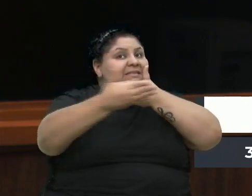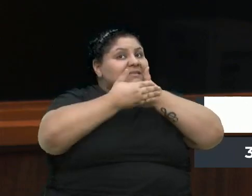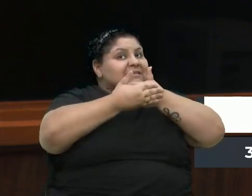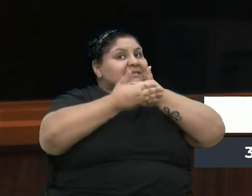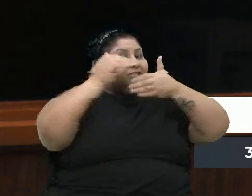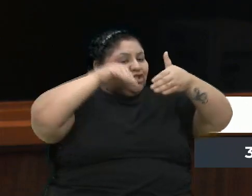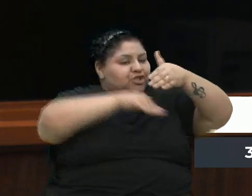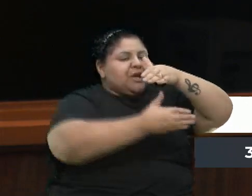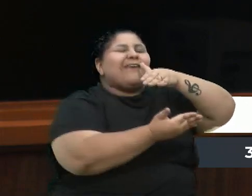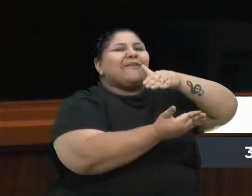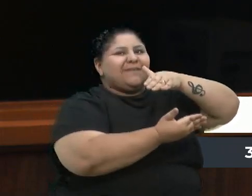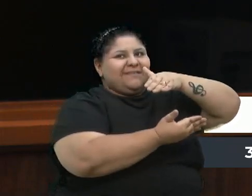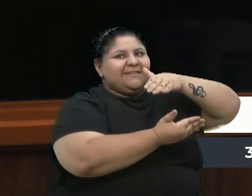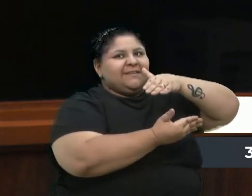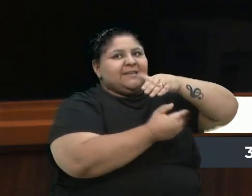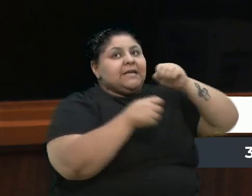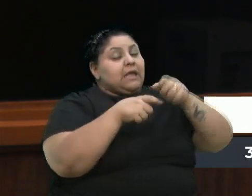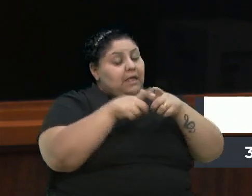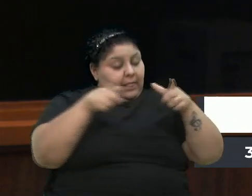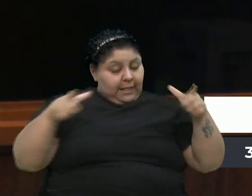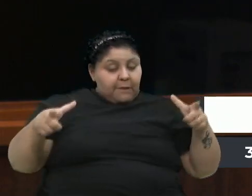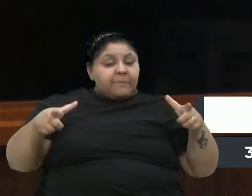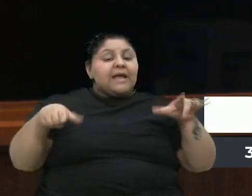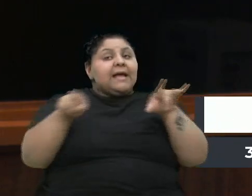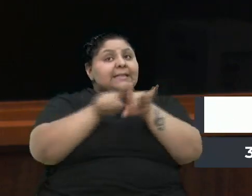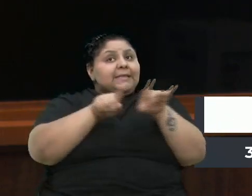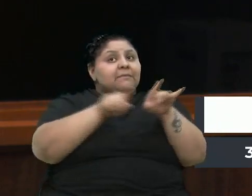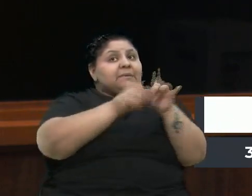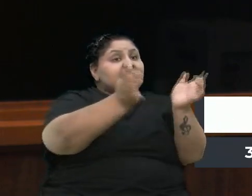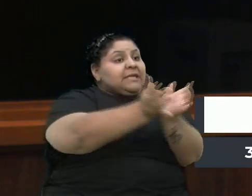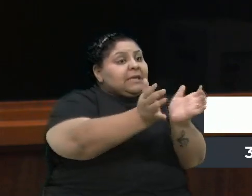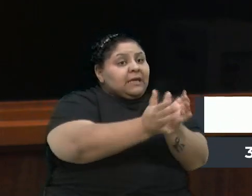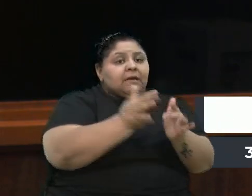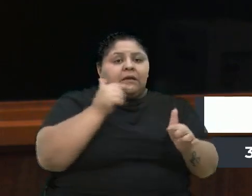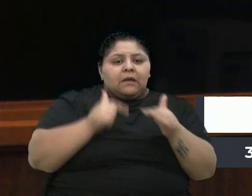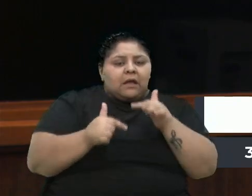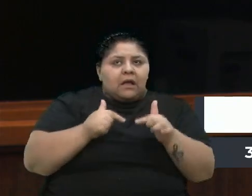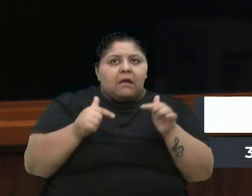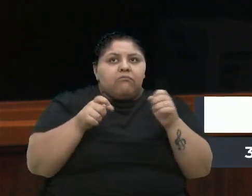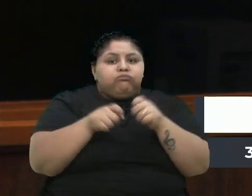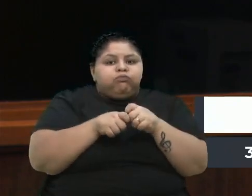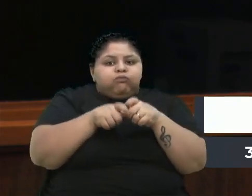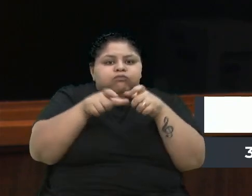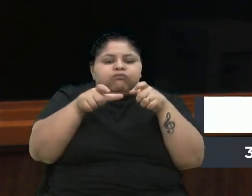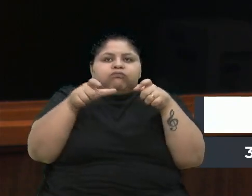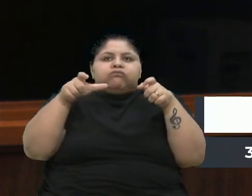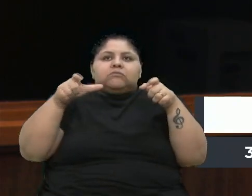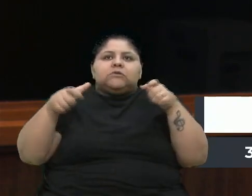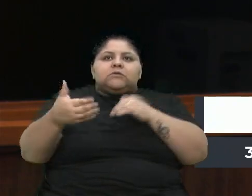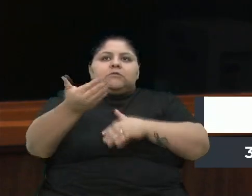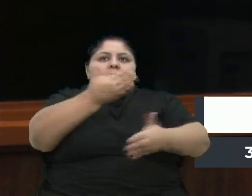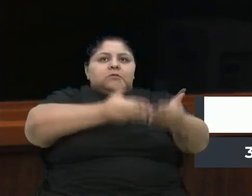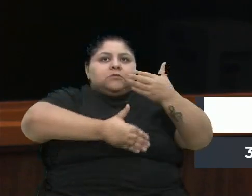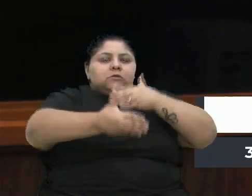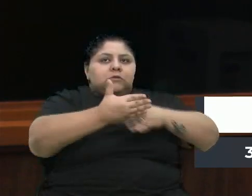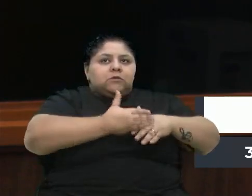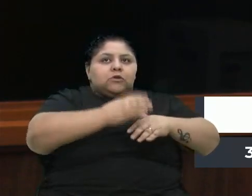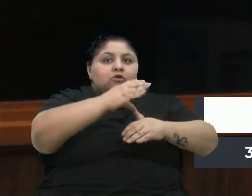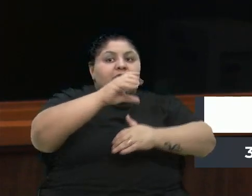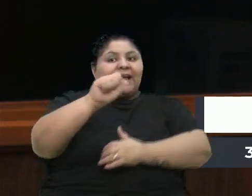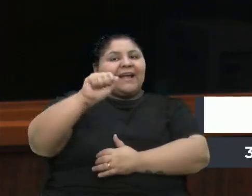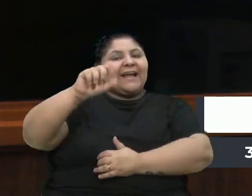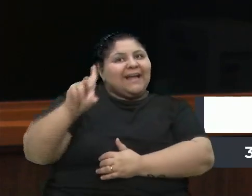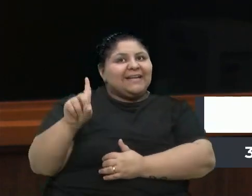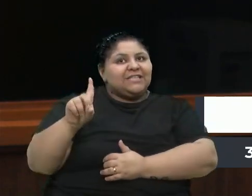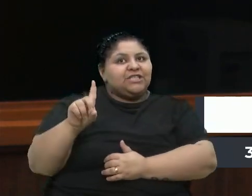Vamos ampliar a equipe de serviço. Vamos ampliar o atendimento do cadastro único.